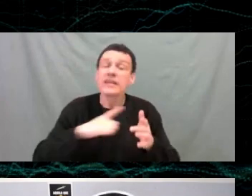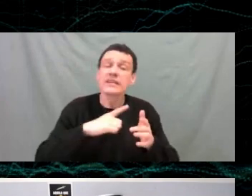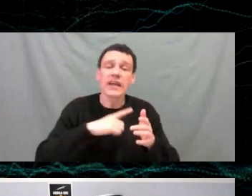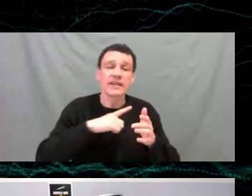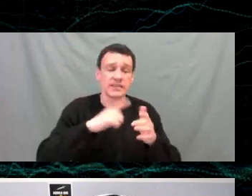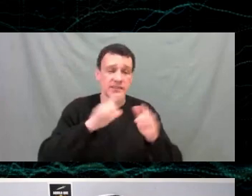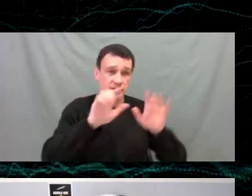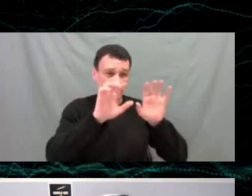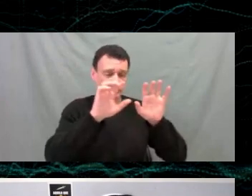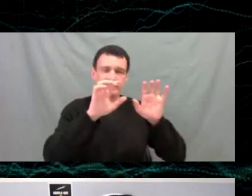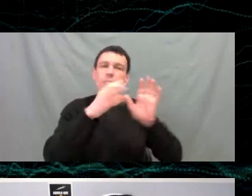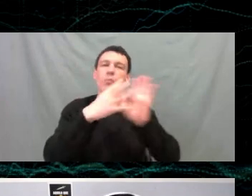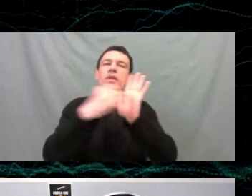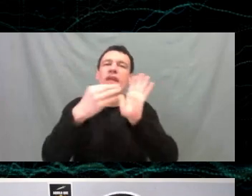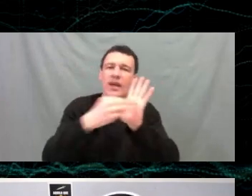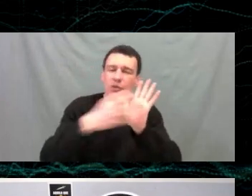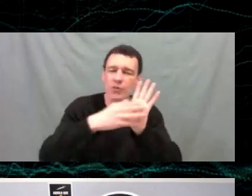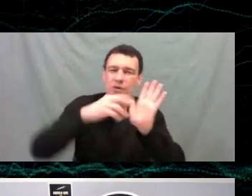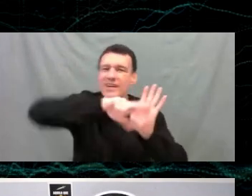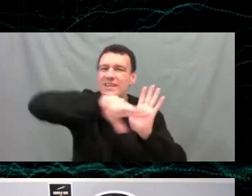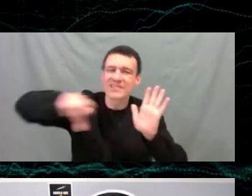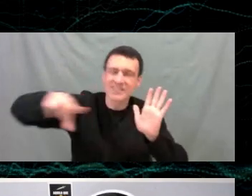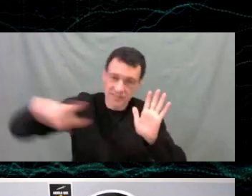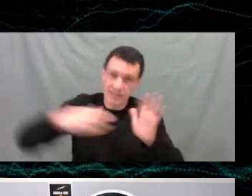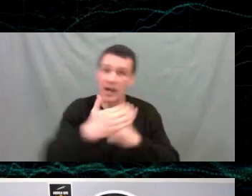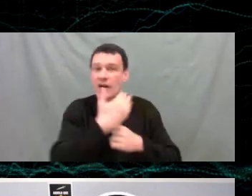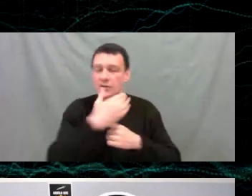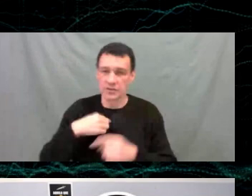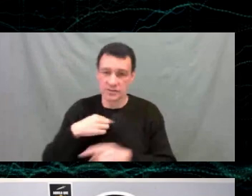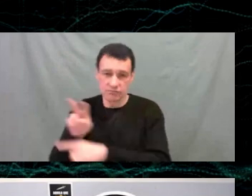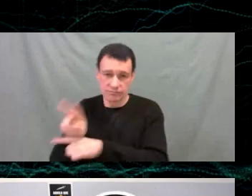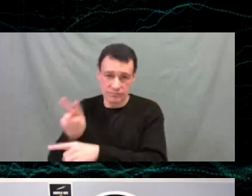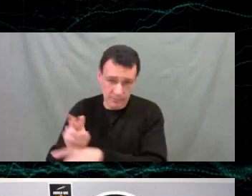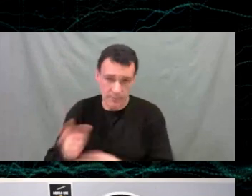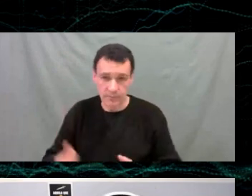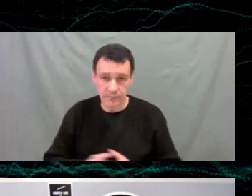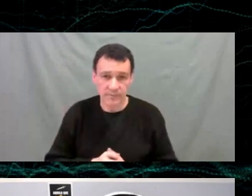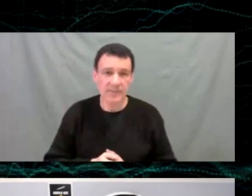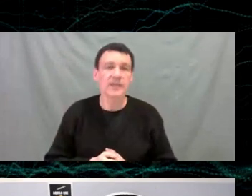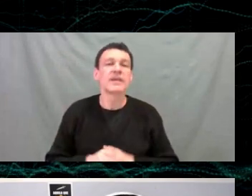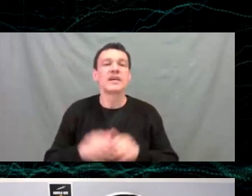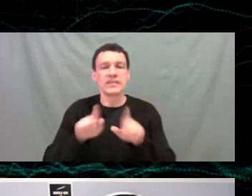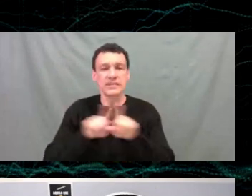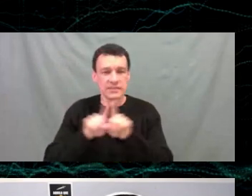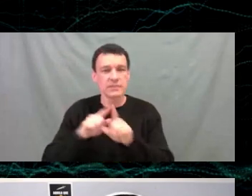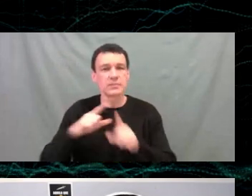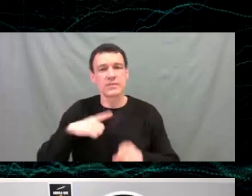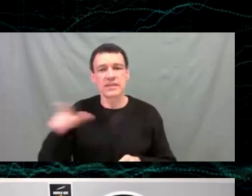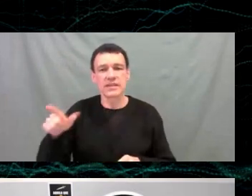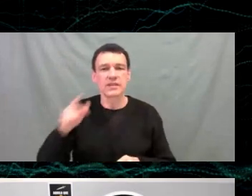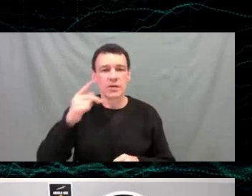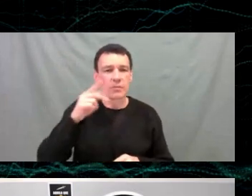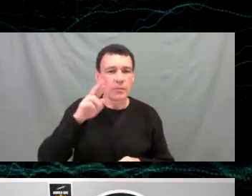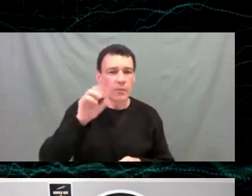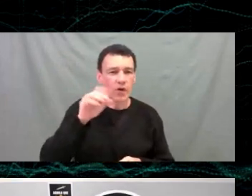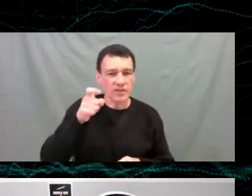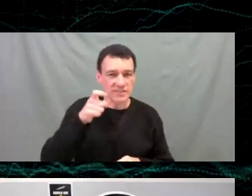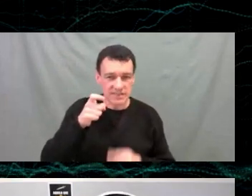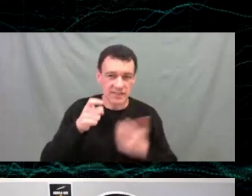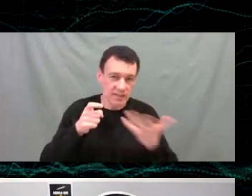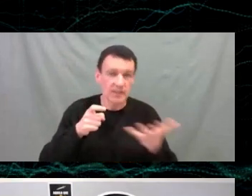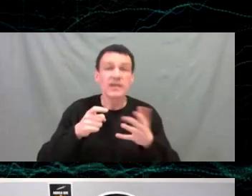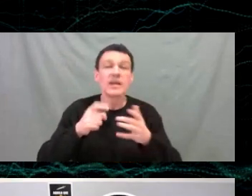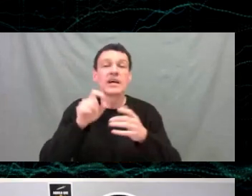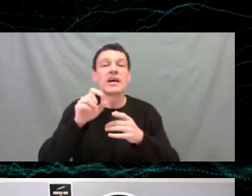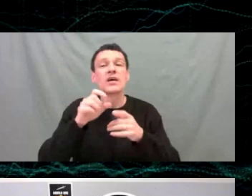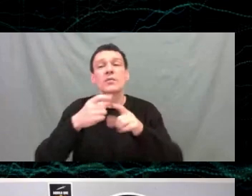para esse monitoramento. Tem também isso para proxy, então ele também checa a saúde do proxy, justamente porque ele faz várias funções